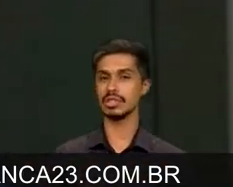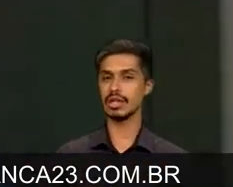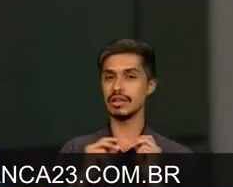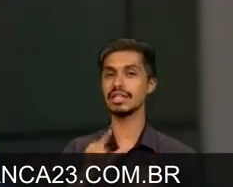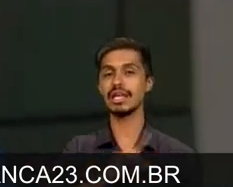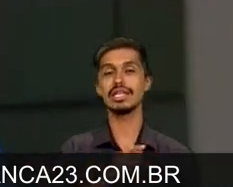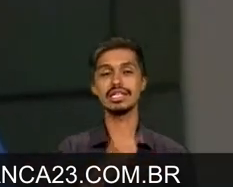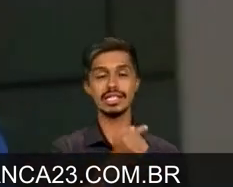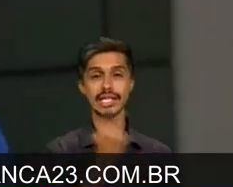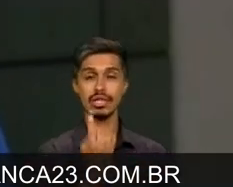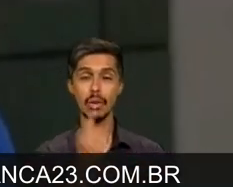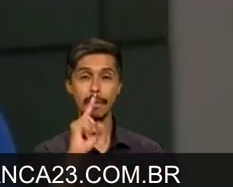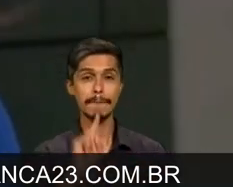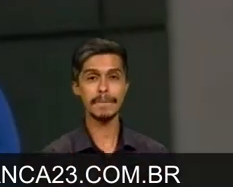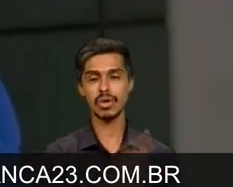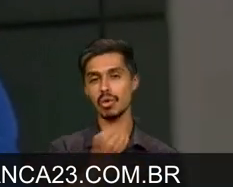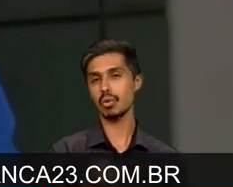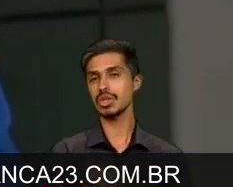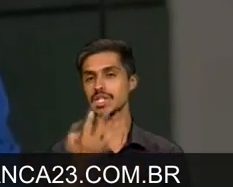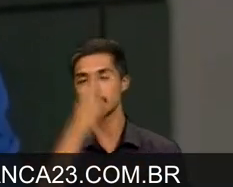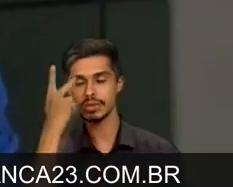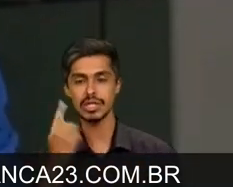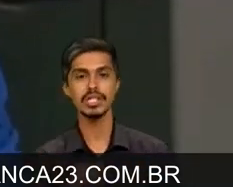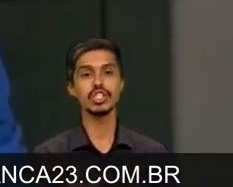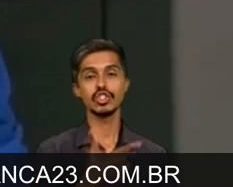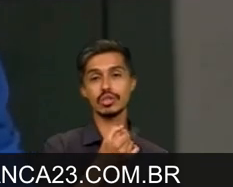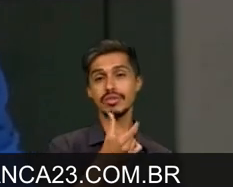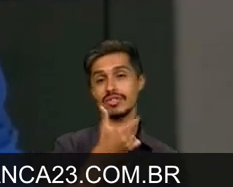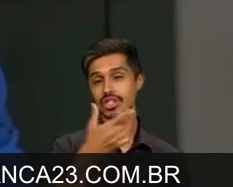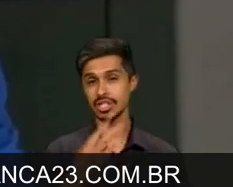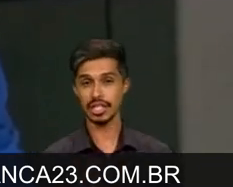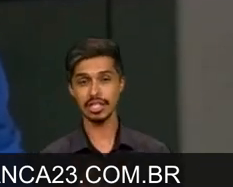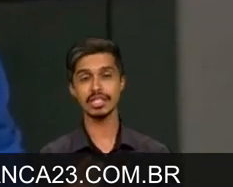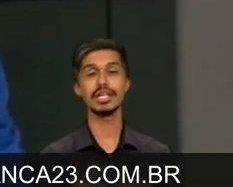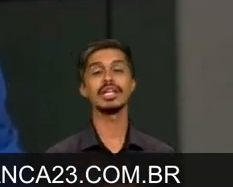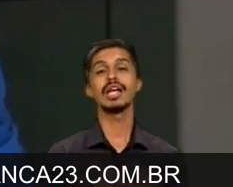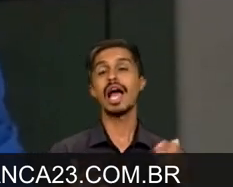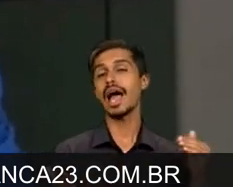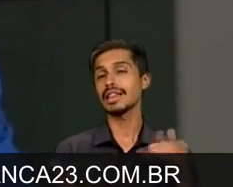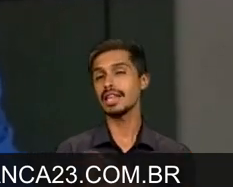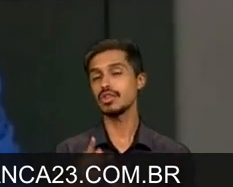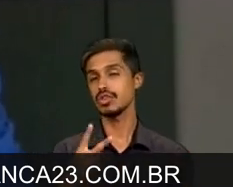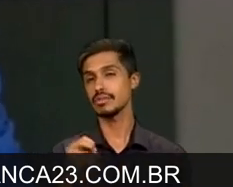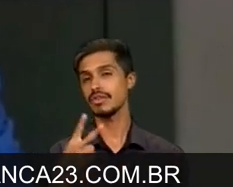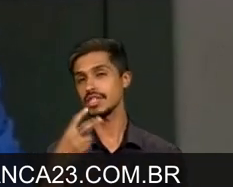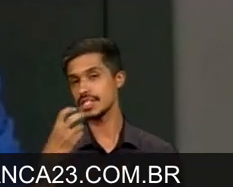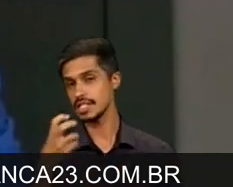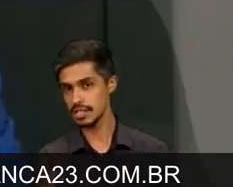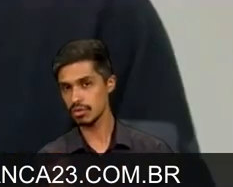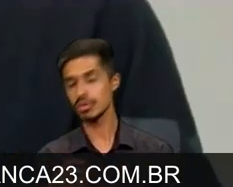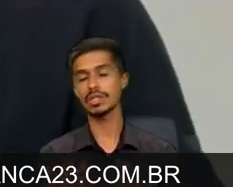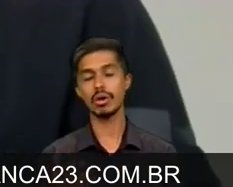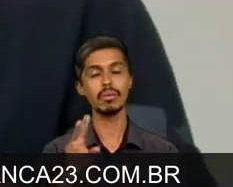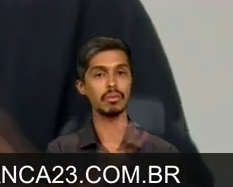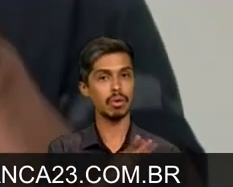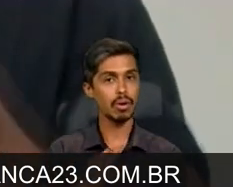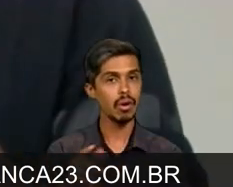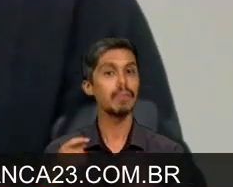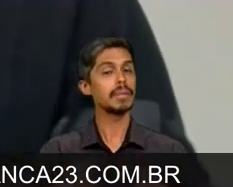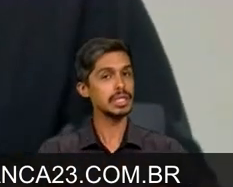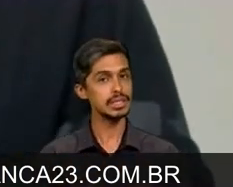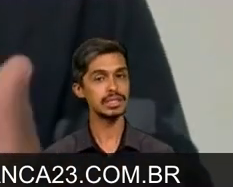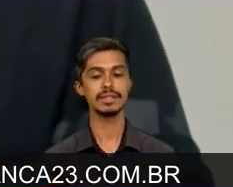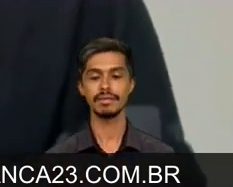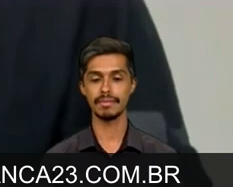mil novos casos de 2023 a 2025. Por isso, o Zinho faz o alerta para todos os homens se cuidarem. Se você deixar para